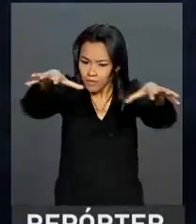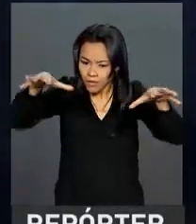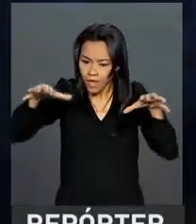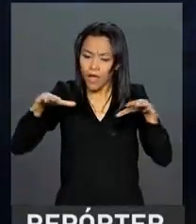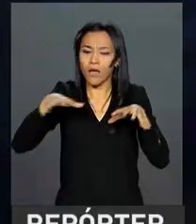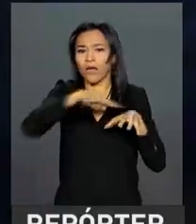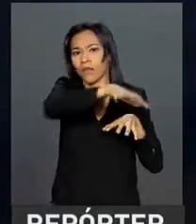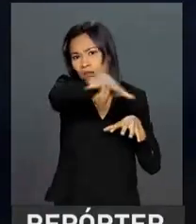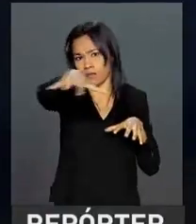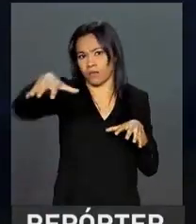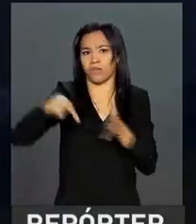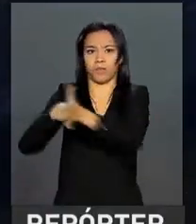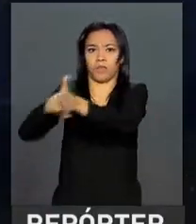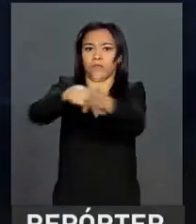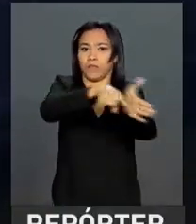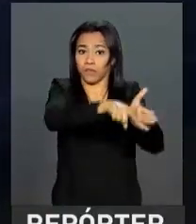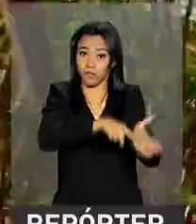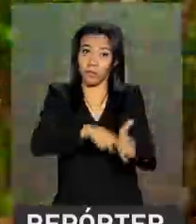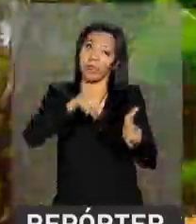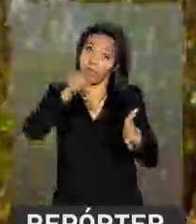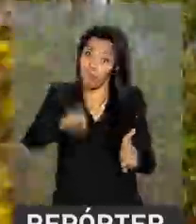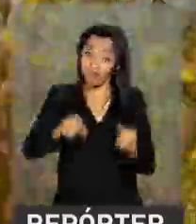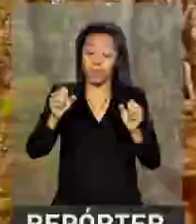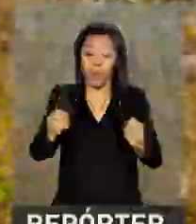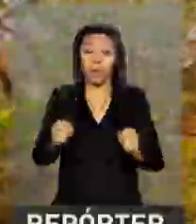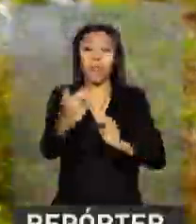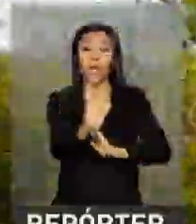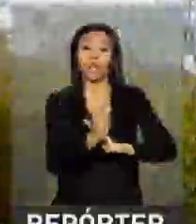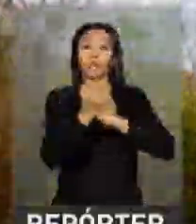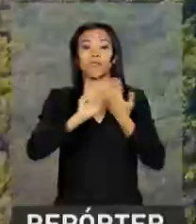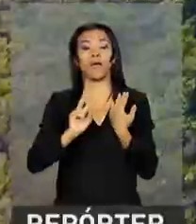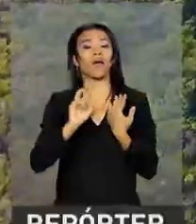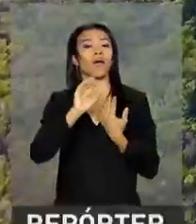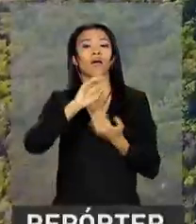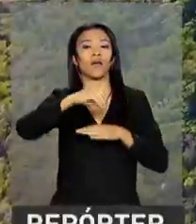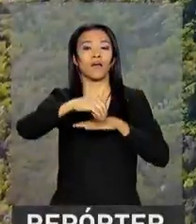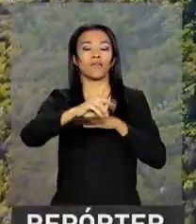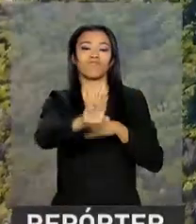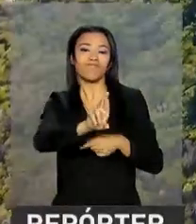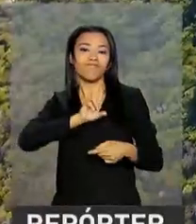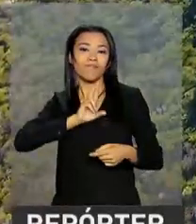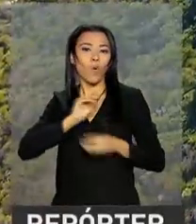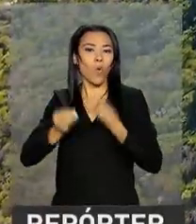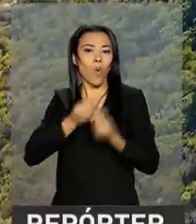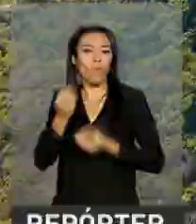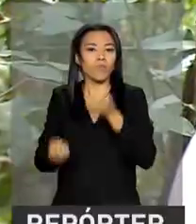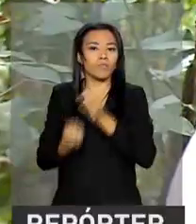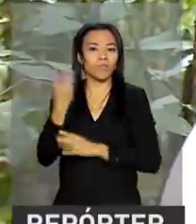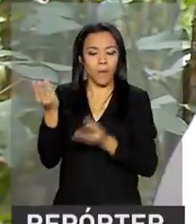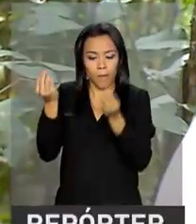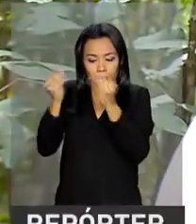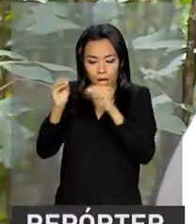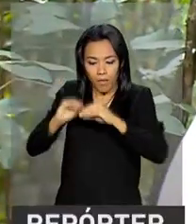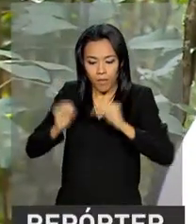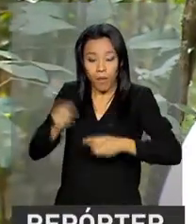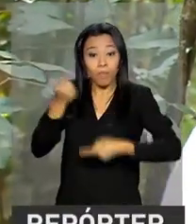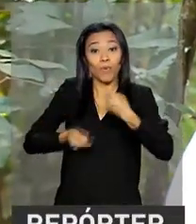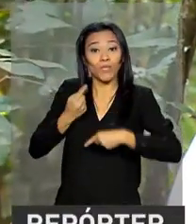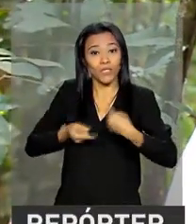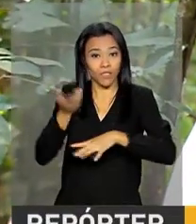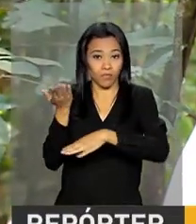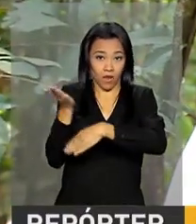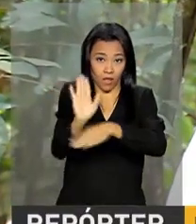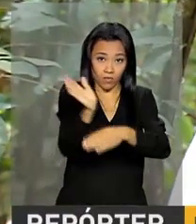de populações e os resultados podem servir de base para a formulação de políticas públicas que a gente saber